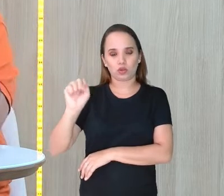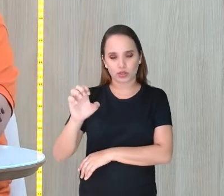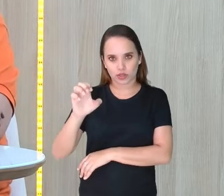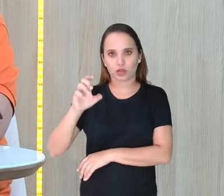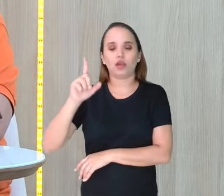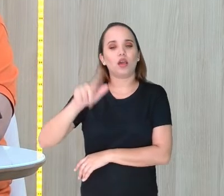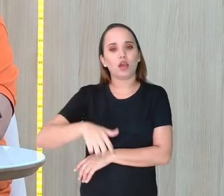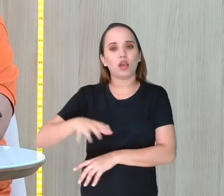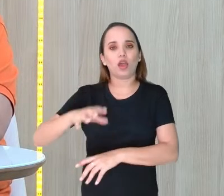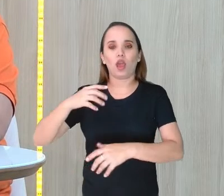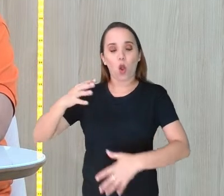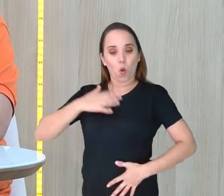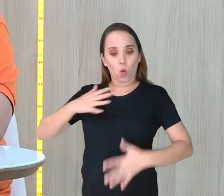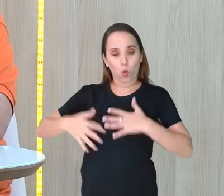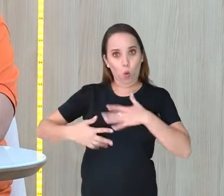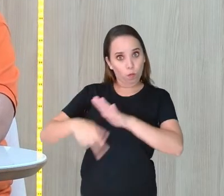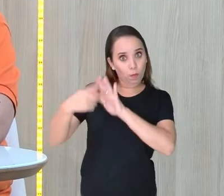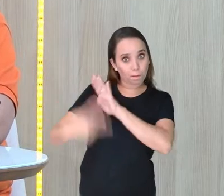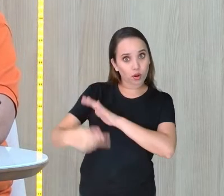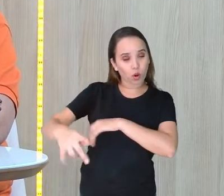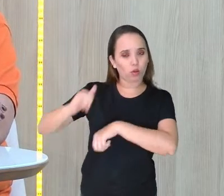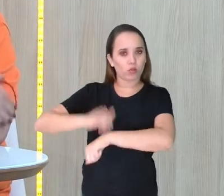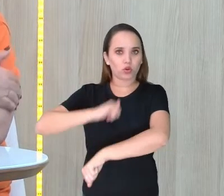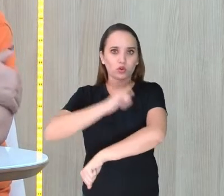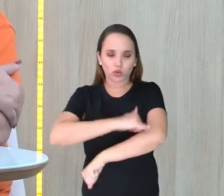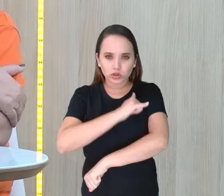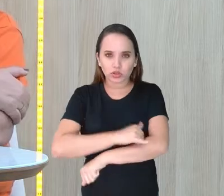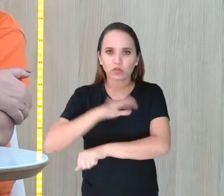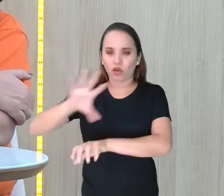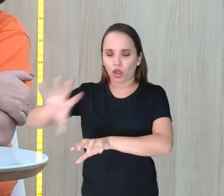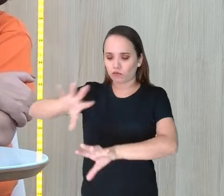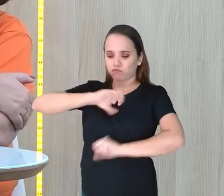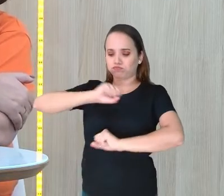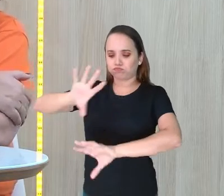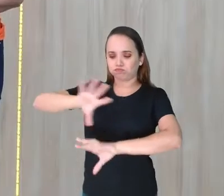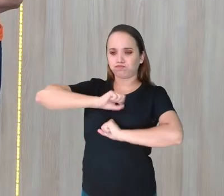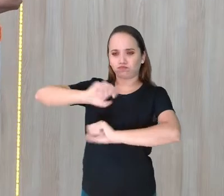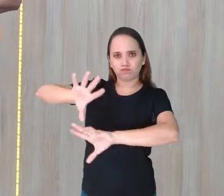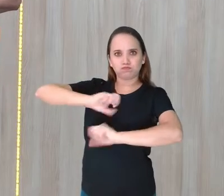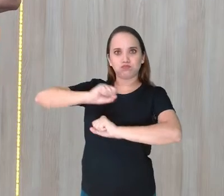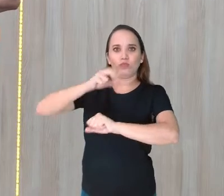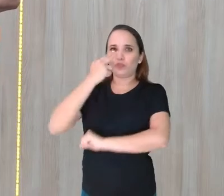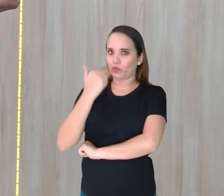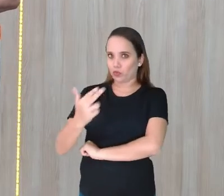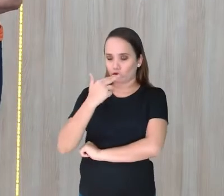absorver os nutrientes que estão naquela cauda. Não é isso, professora? É isso, professora. Então,